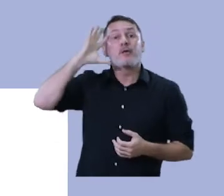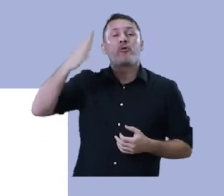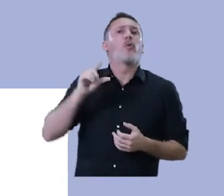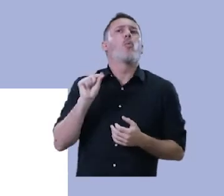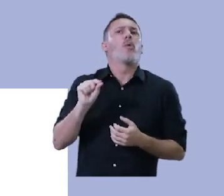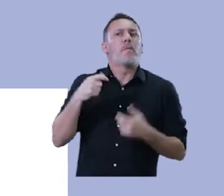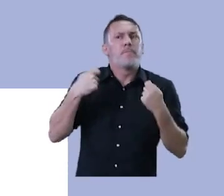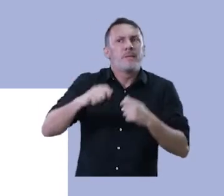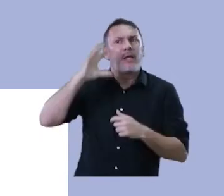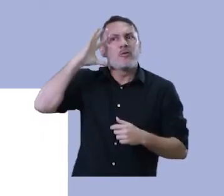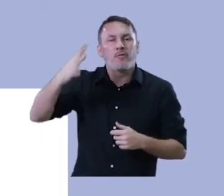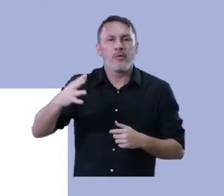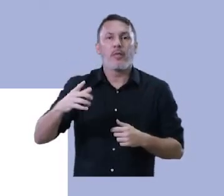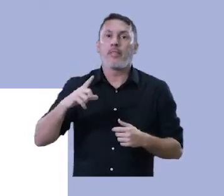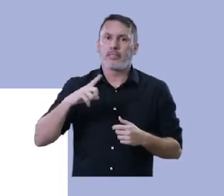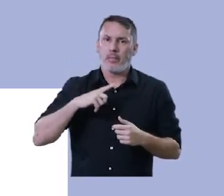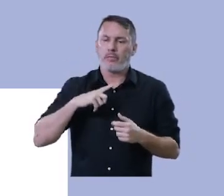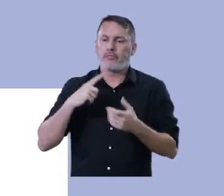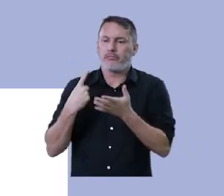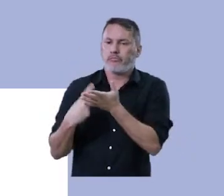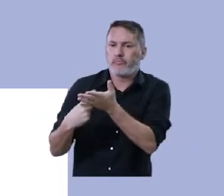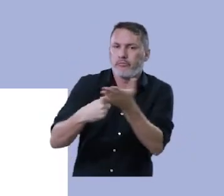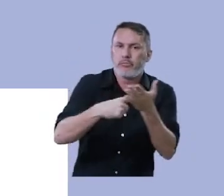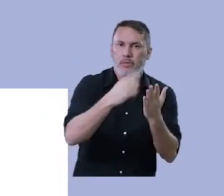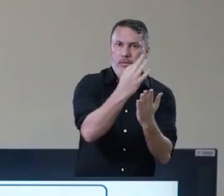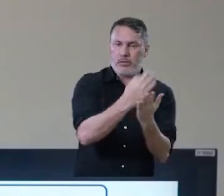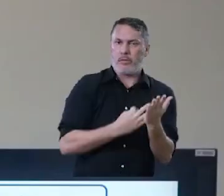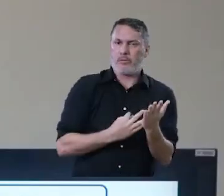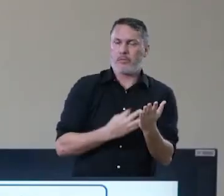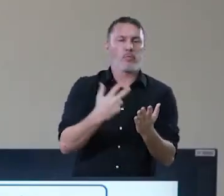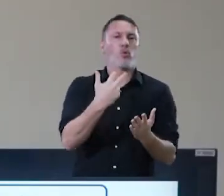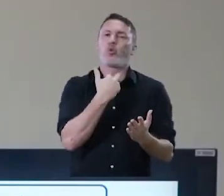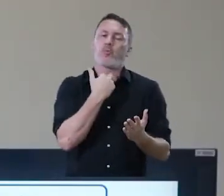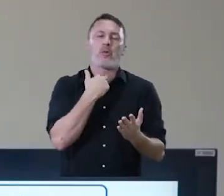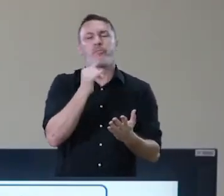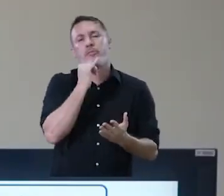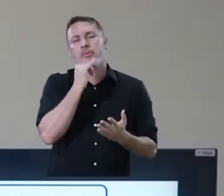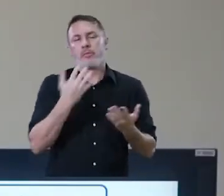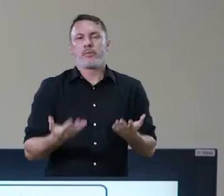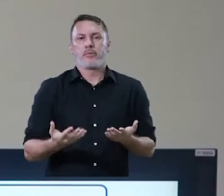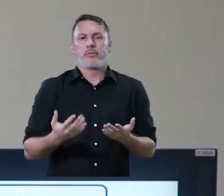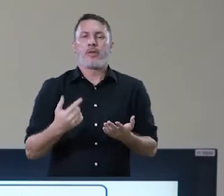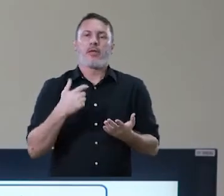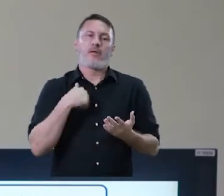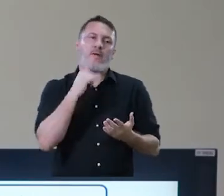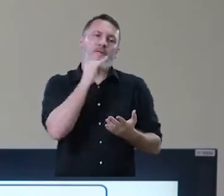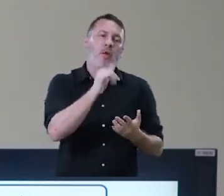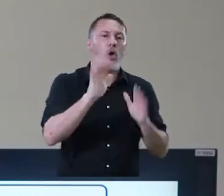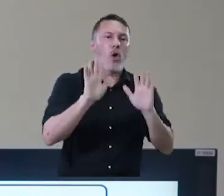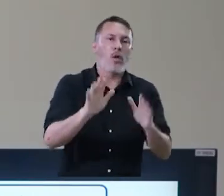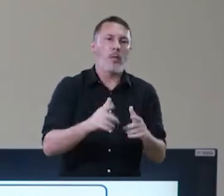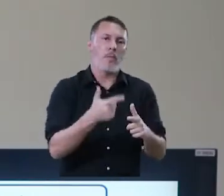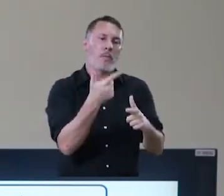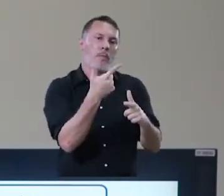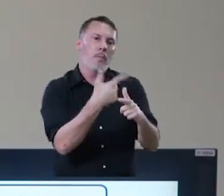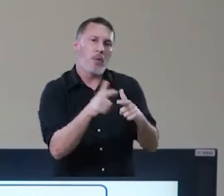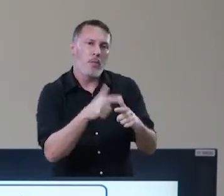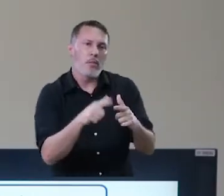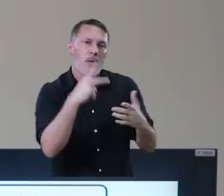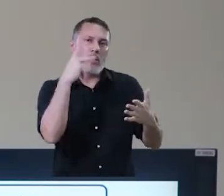vai, tem que ser articulada. Você não pode falar sobre que o problema